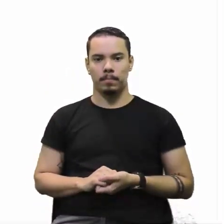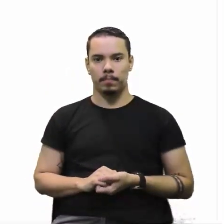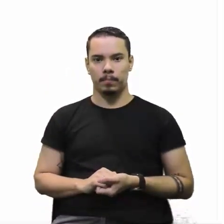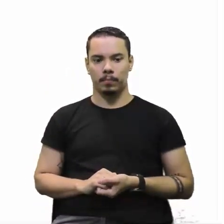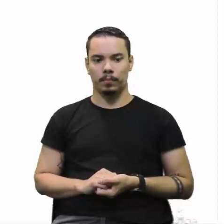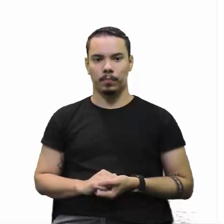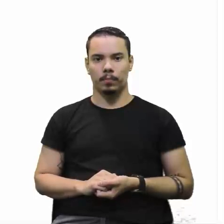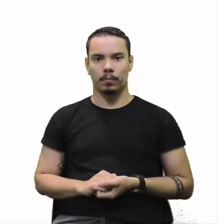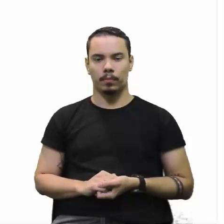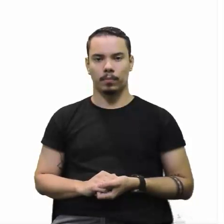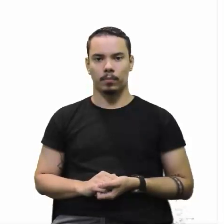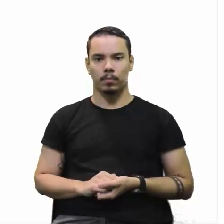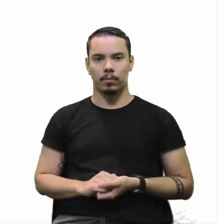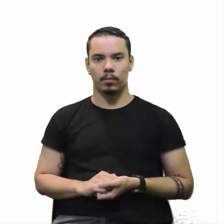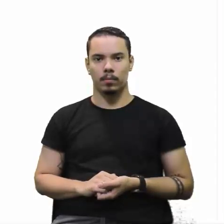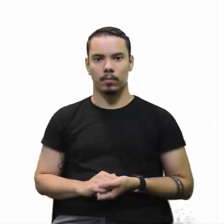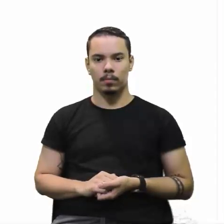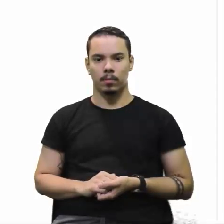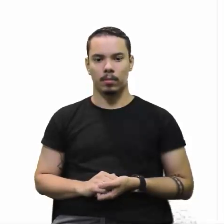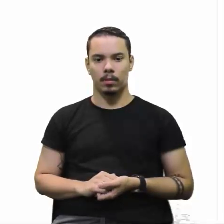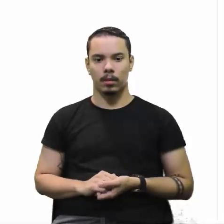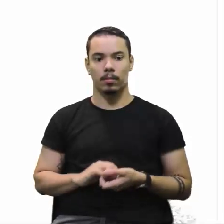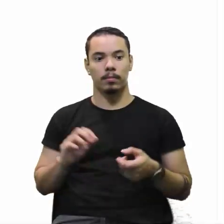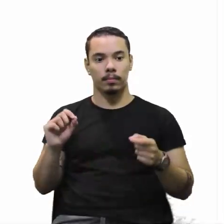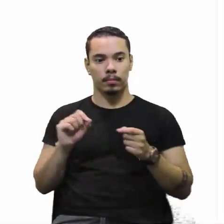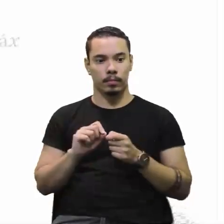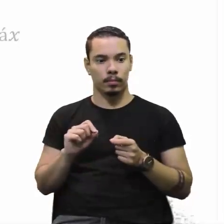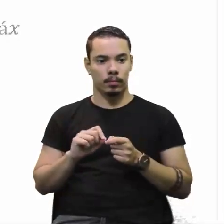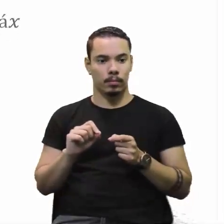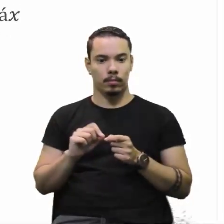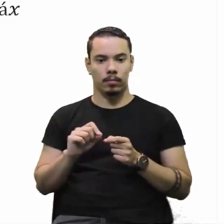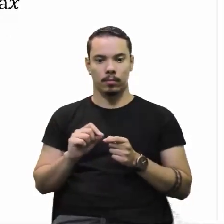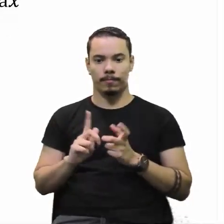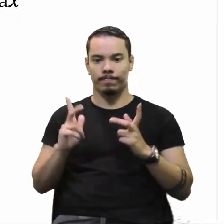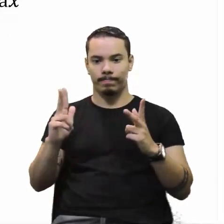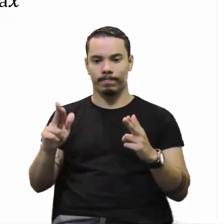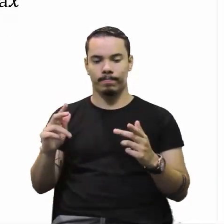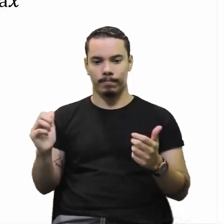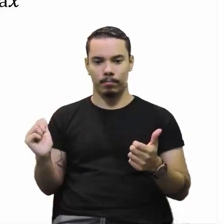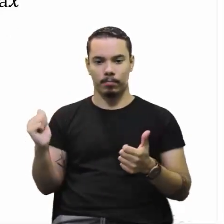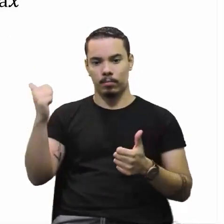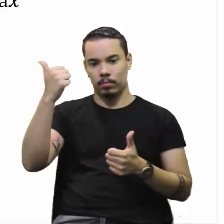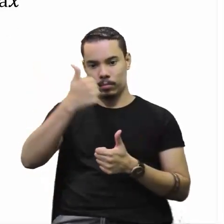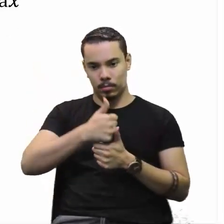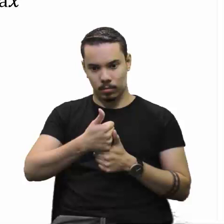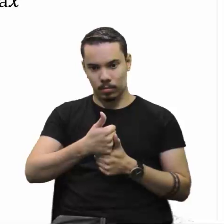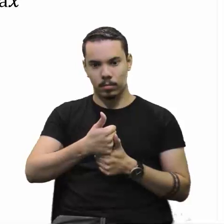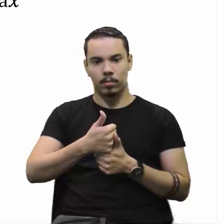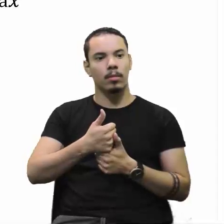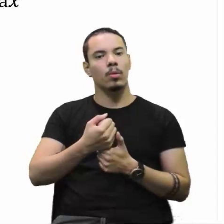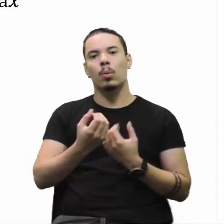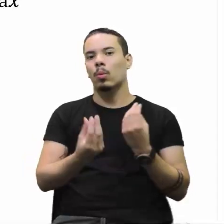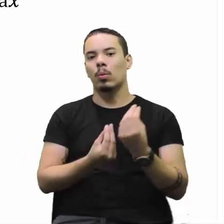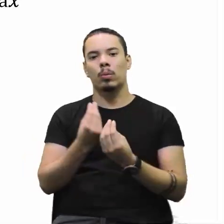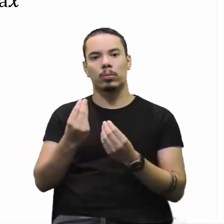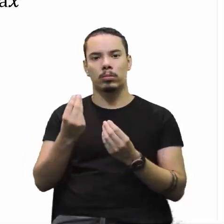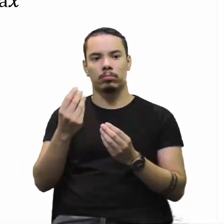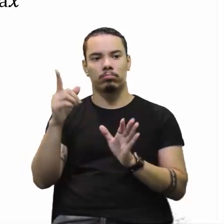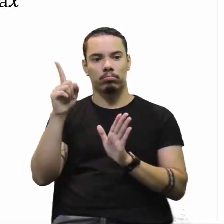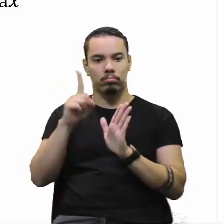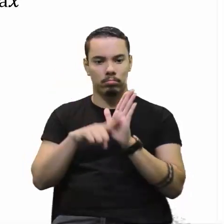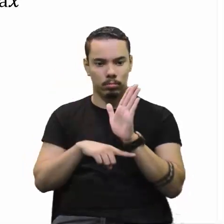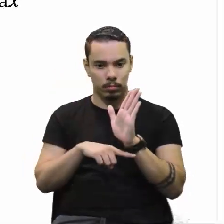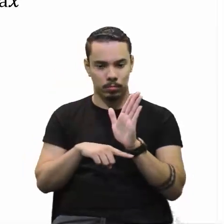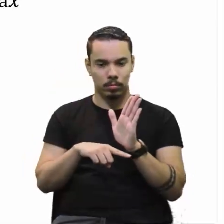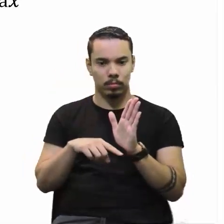primeira parte. Fazendo a mesma coisa que foi feito, substituindo agora com o comprimento de onda menor, que